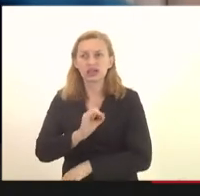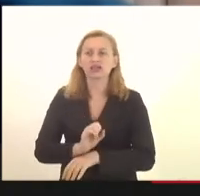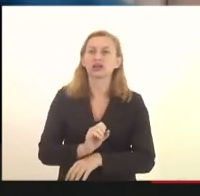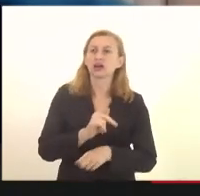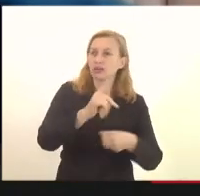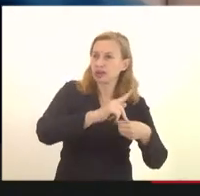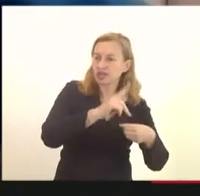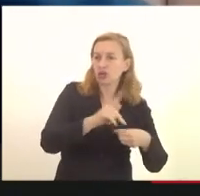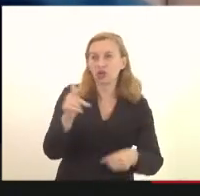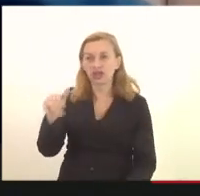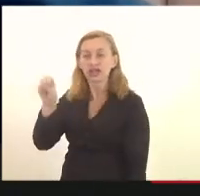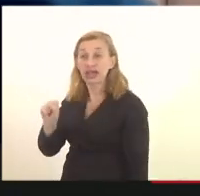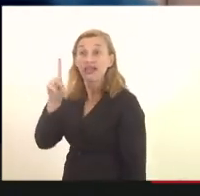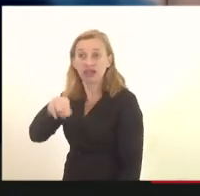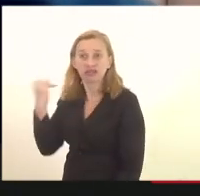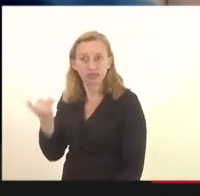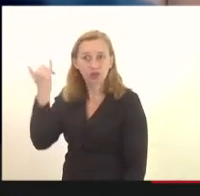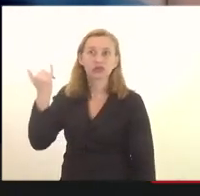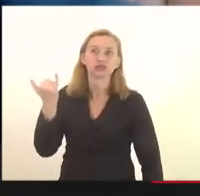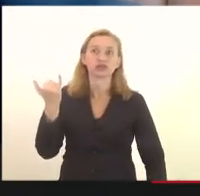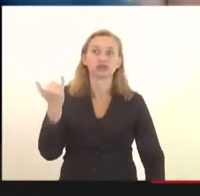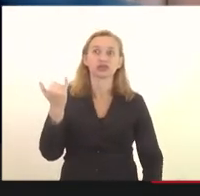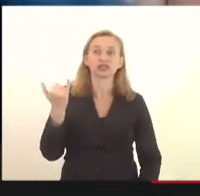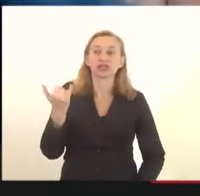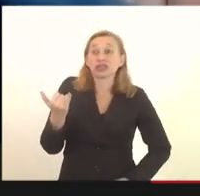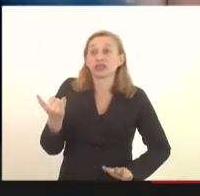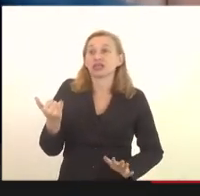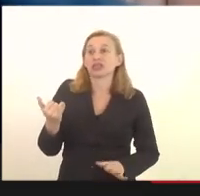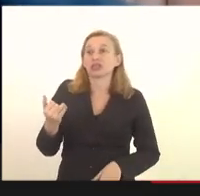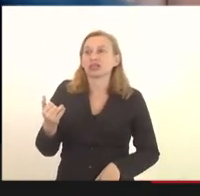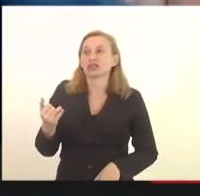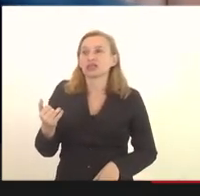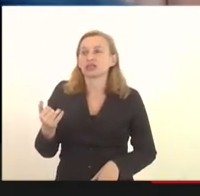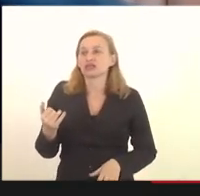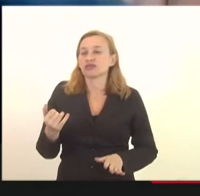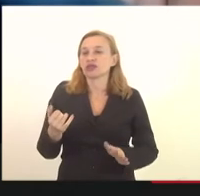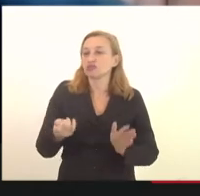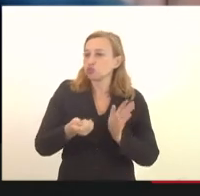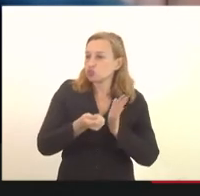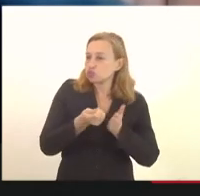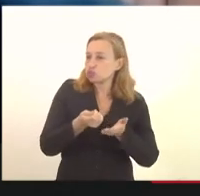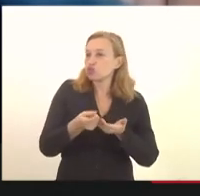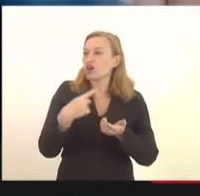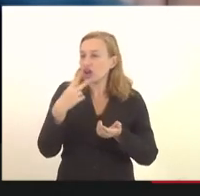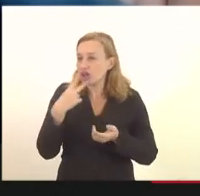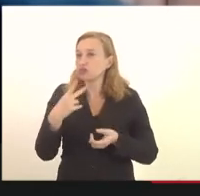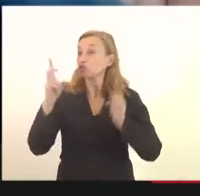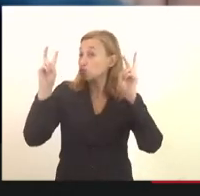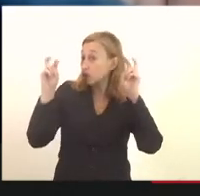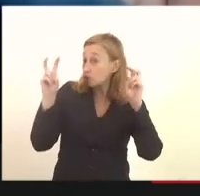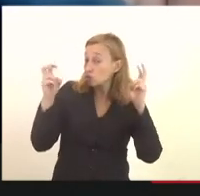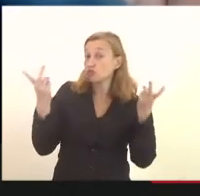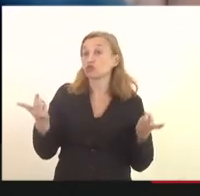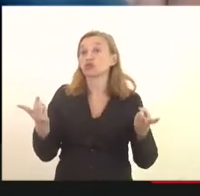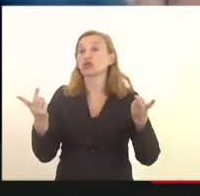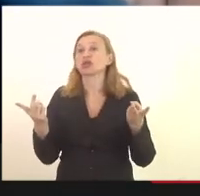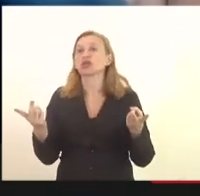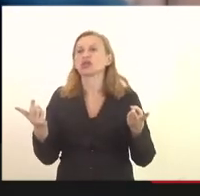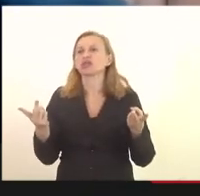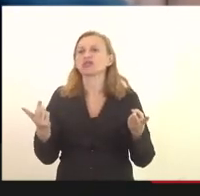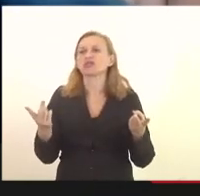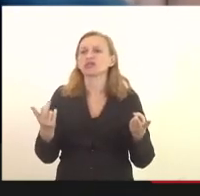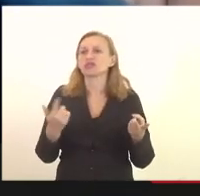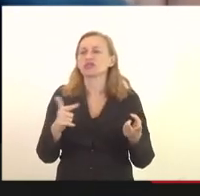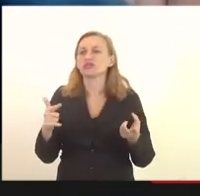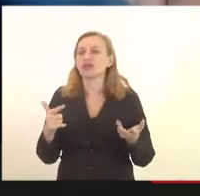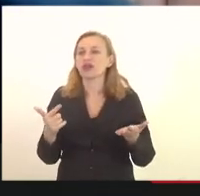e gás é muito importante. Quer dizer, para quem ainda, nós fizemos a nota técnica sobre o assunto, quer dizer, quem não tiver, está à